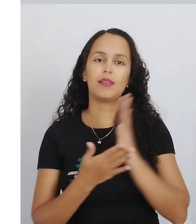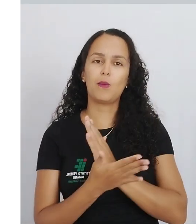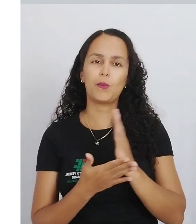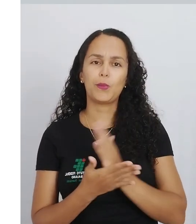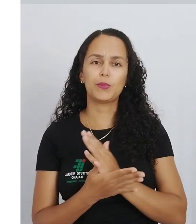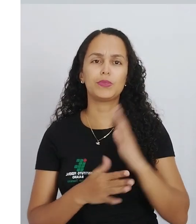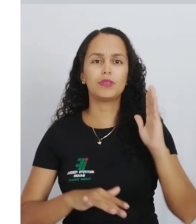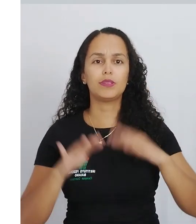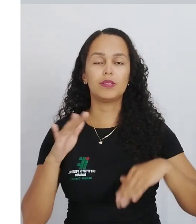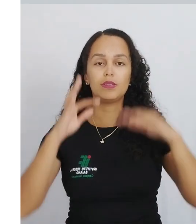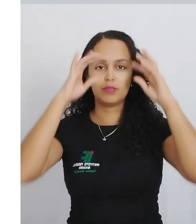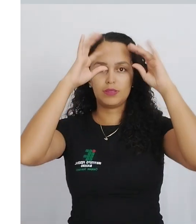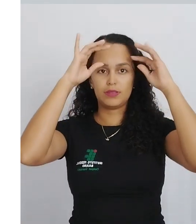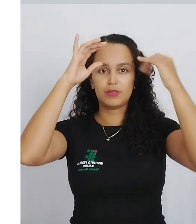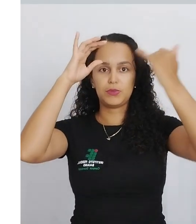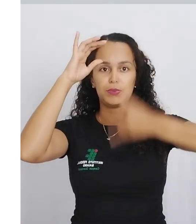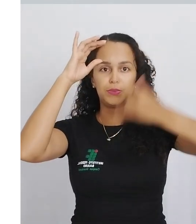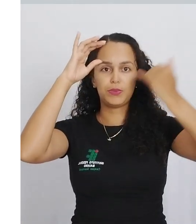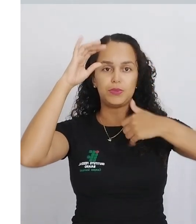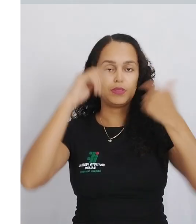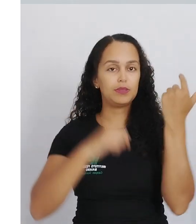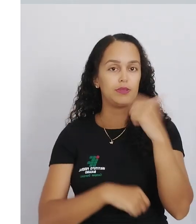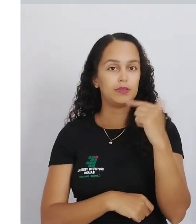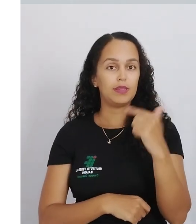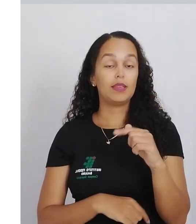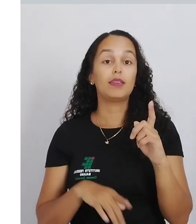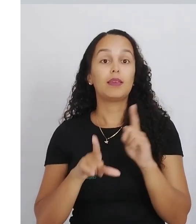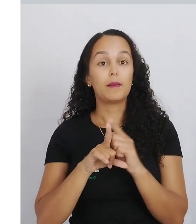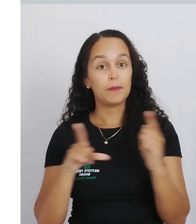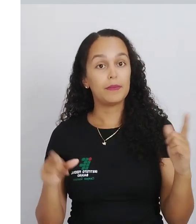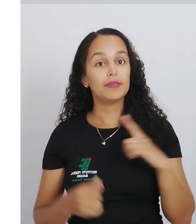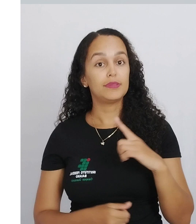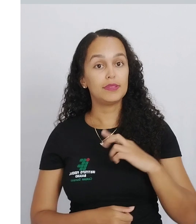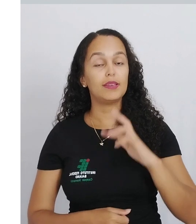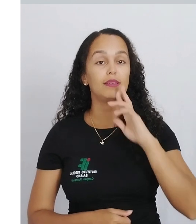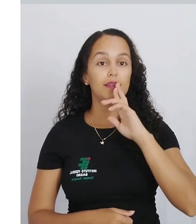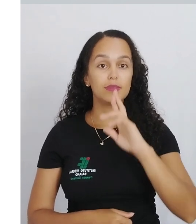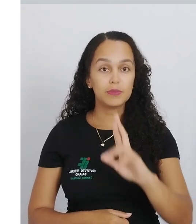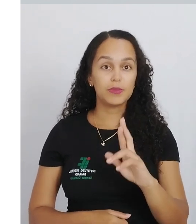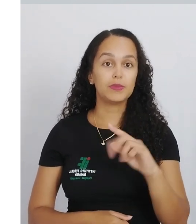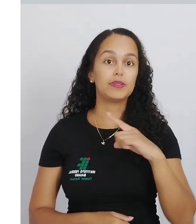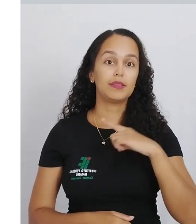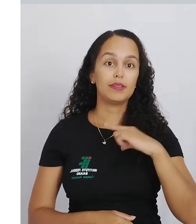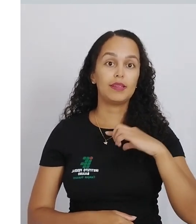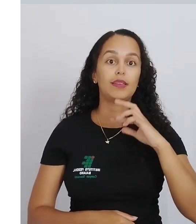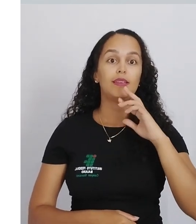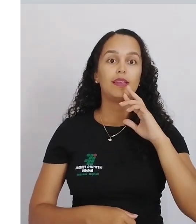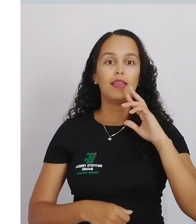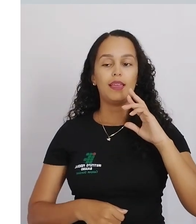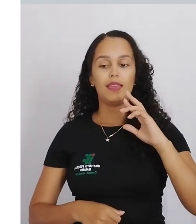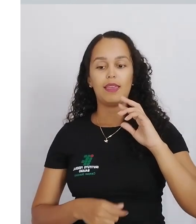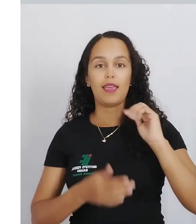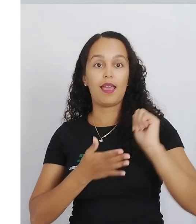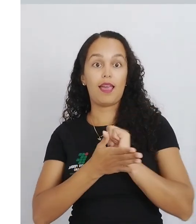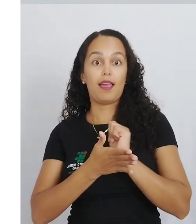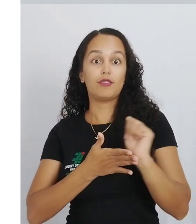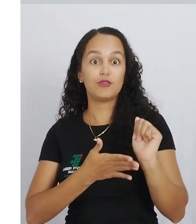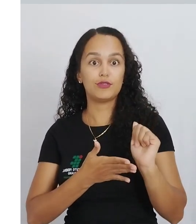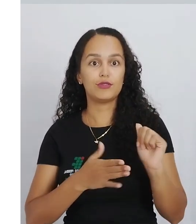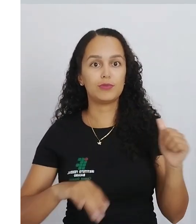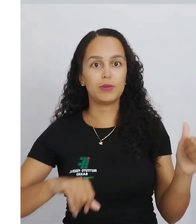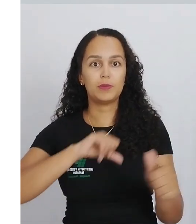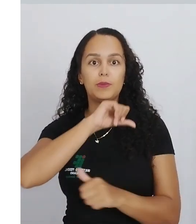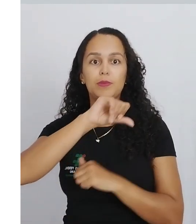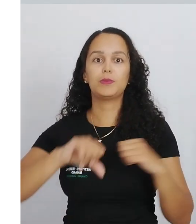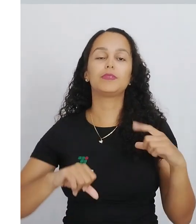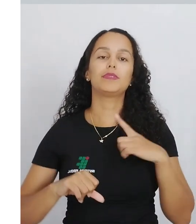não tenham o sistema nervoso, eles também têm respostas, né? Eles têm reação às mudanças que vêm acontecendo em